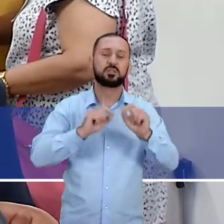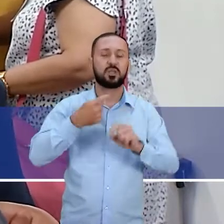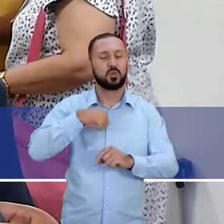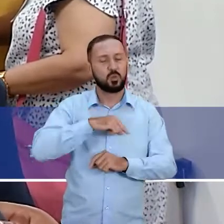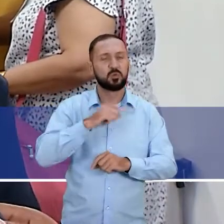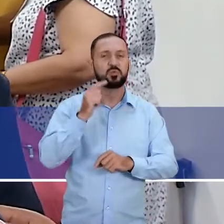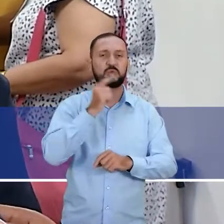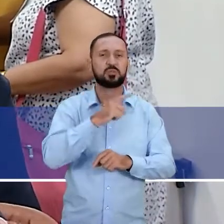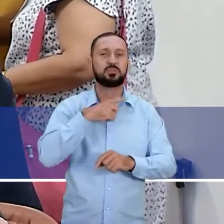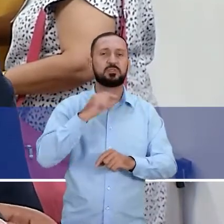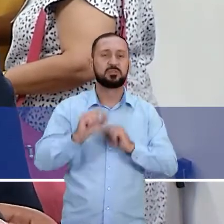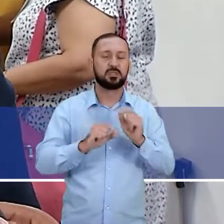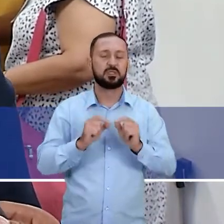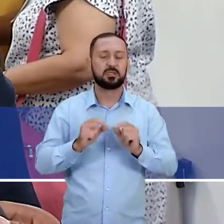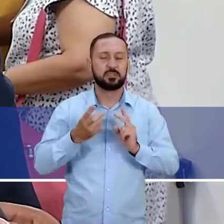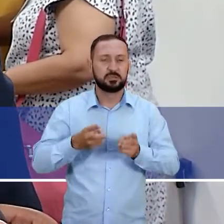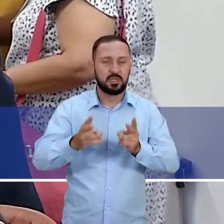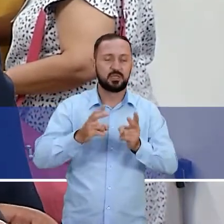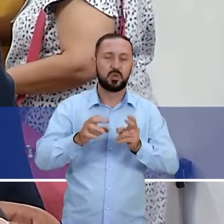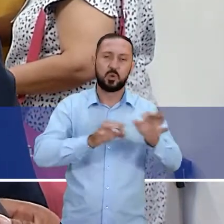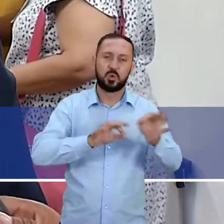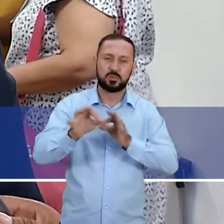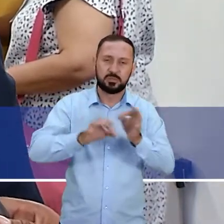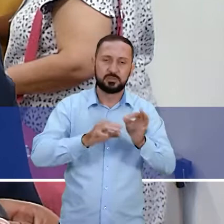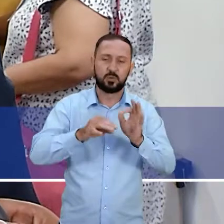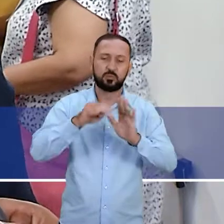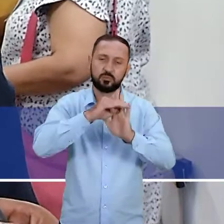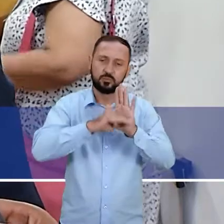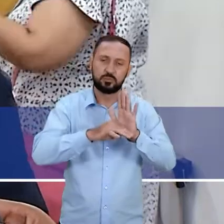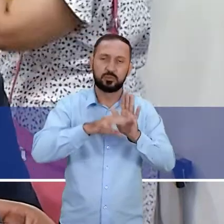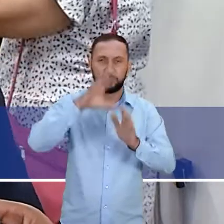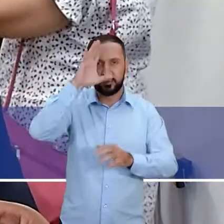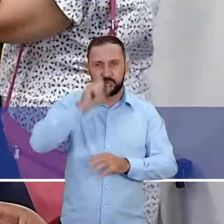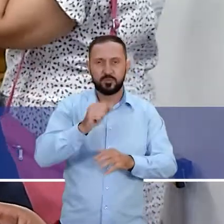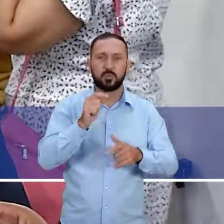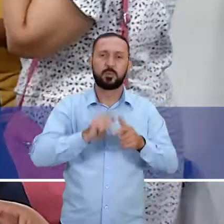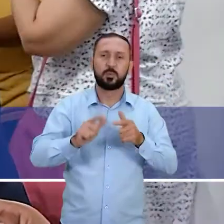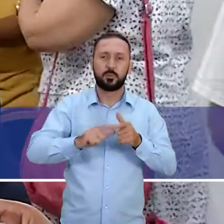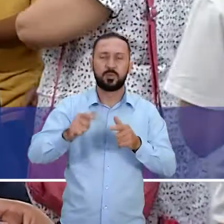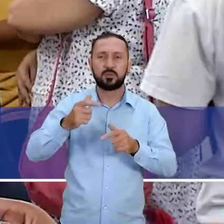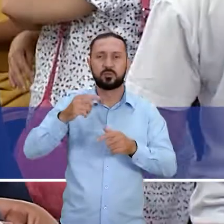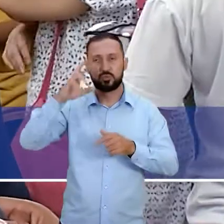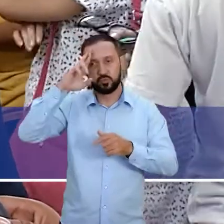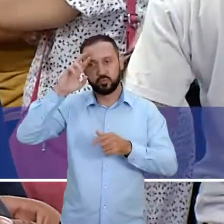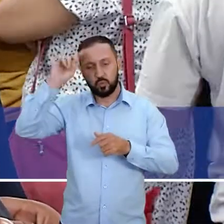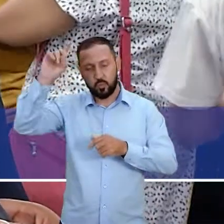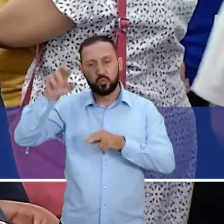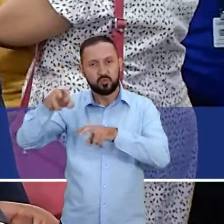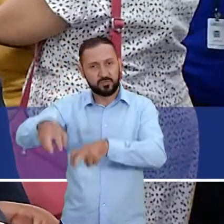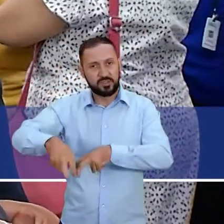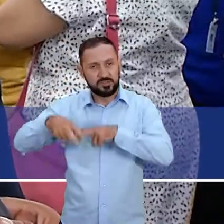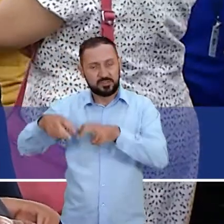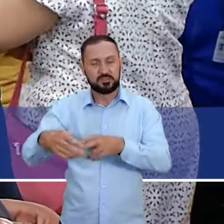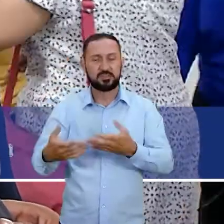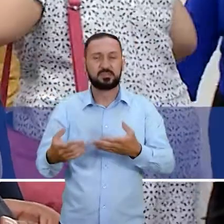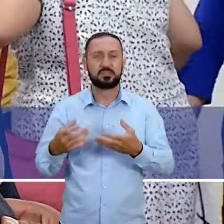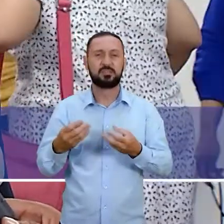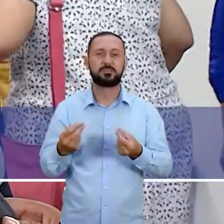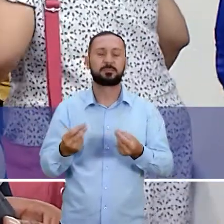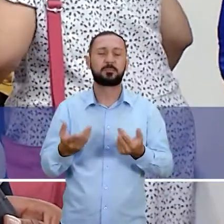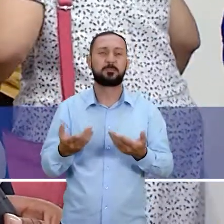nós possamos ter encaminhamentos para solucionar os problemas dos produtores e, ao mesmo